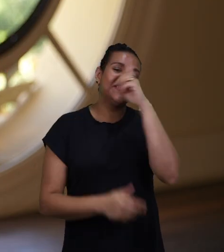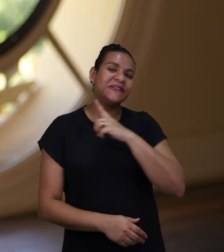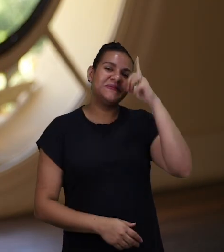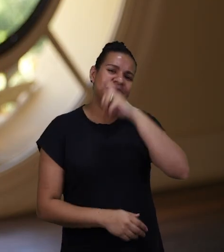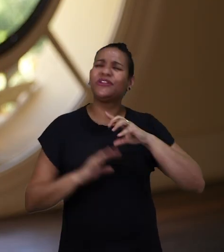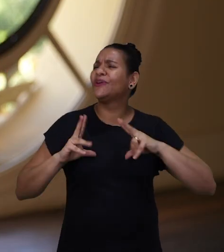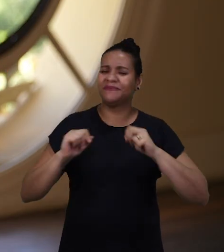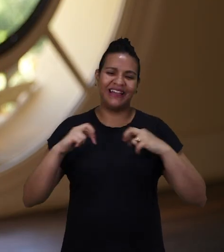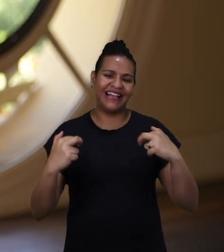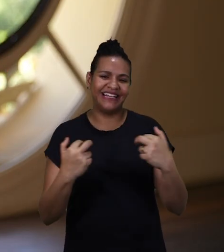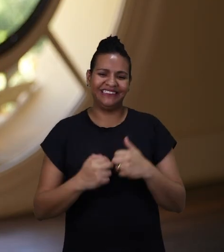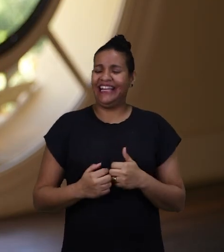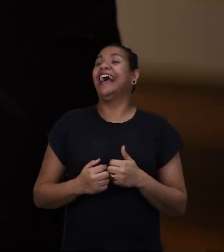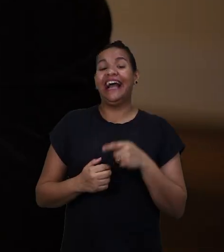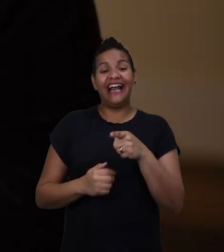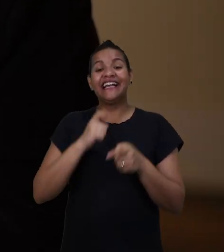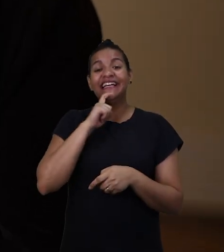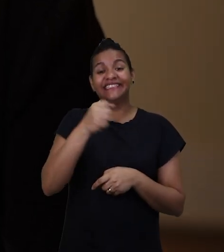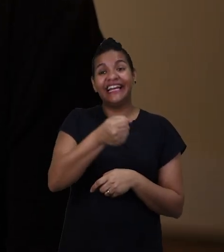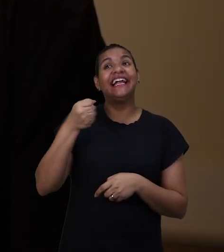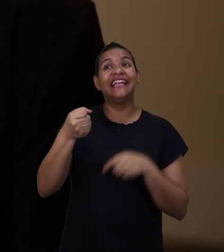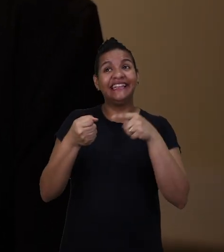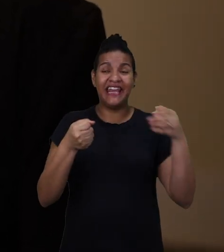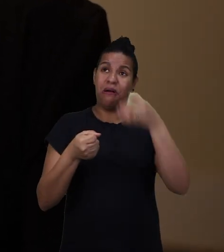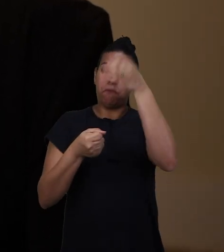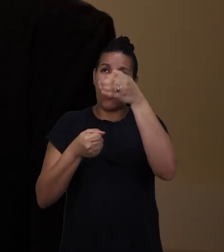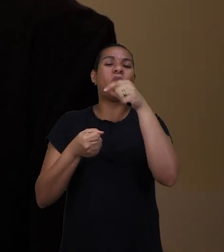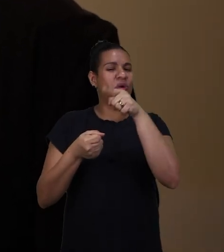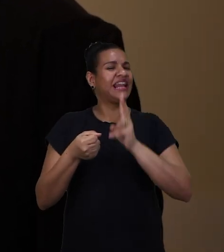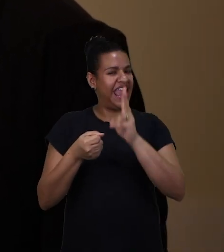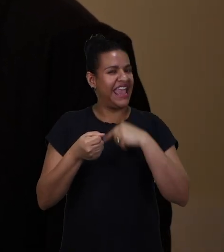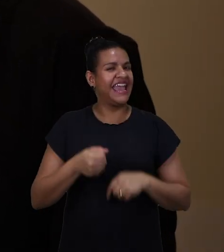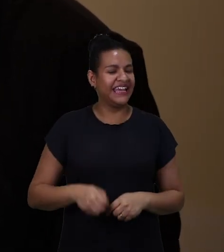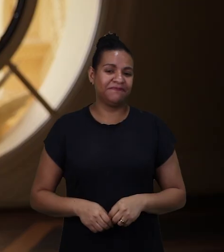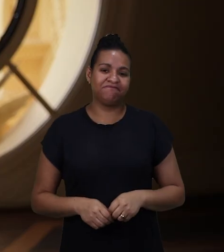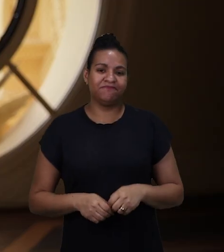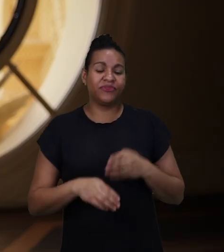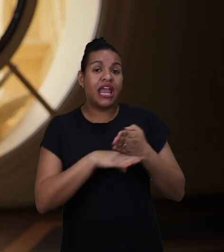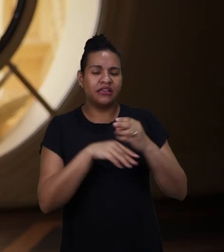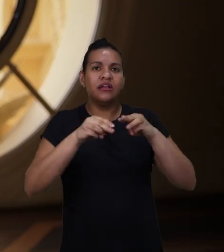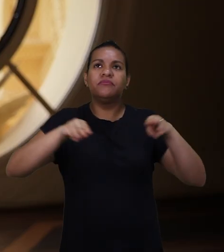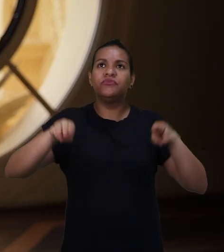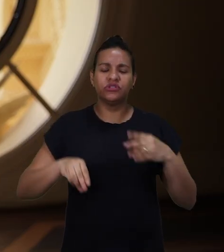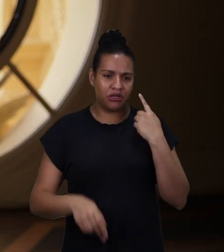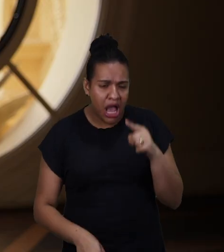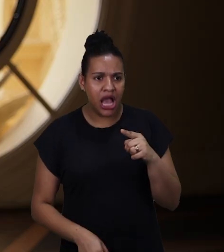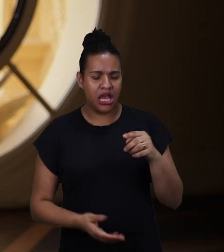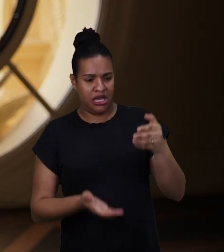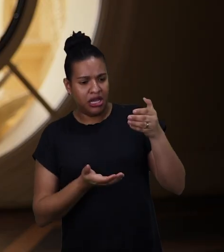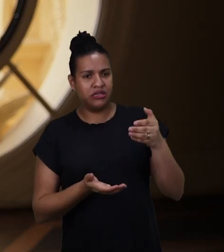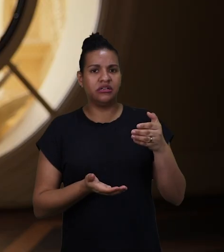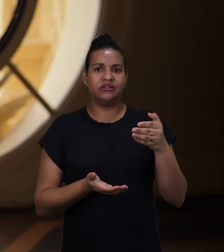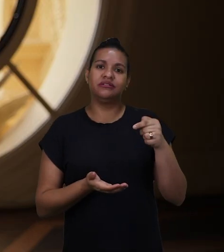historiadora. Aos domingos. Em cima da geladeira, quem não teve, né? Emerson Souza, antropólogo. Enxergar